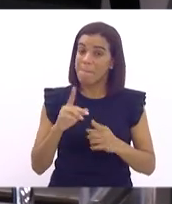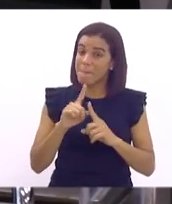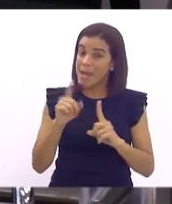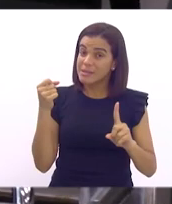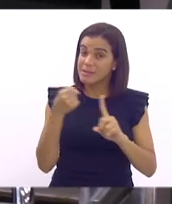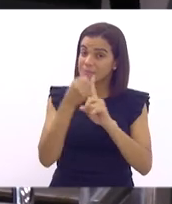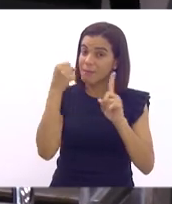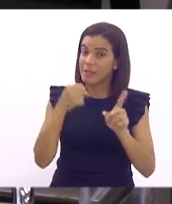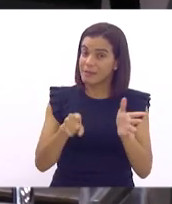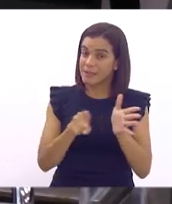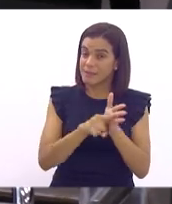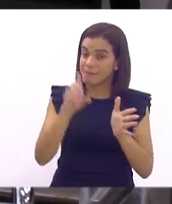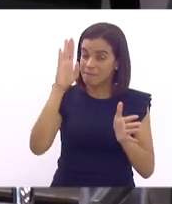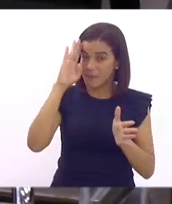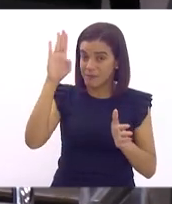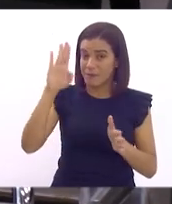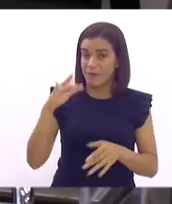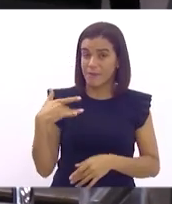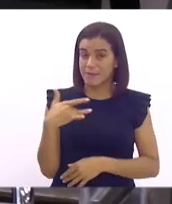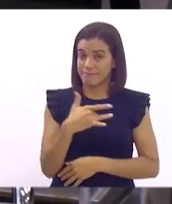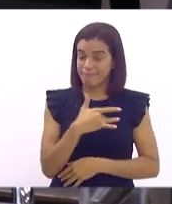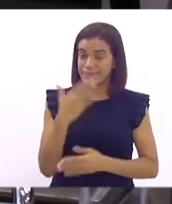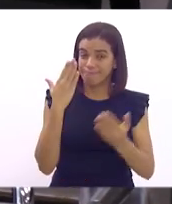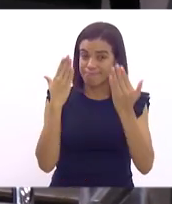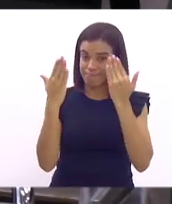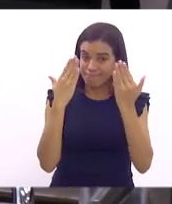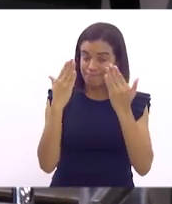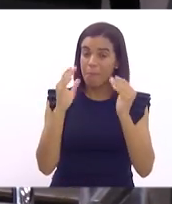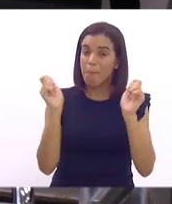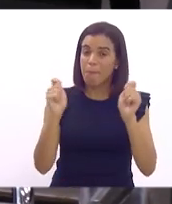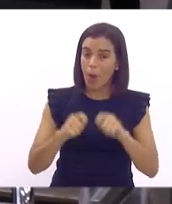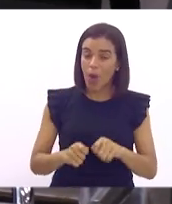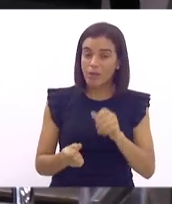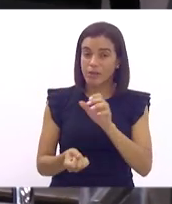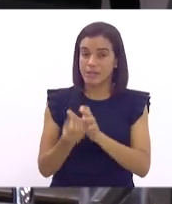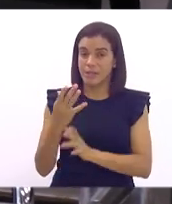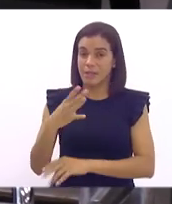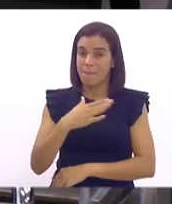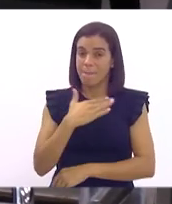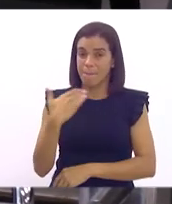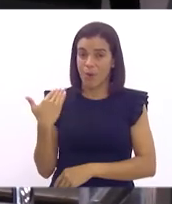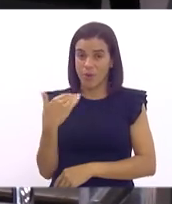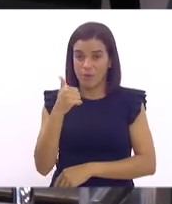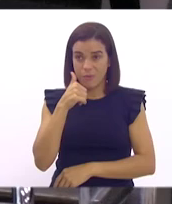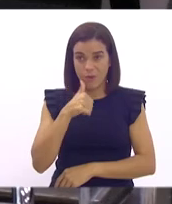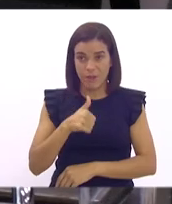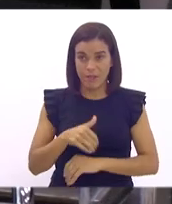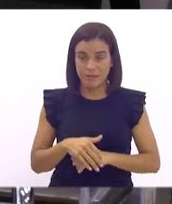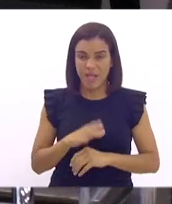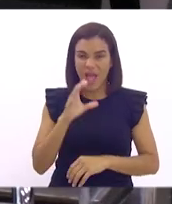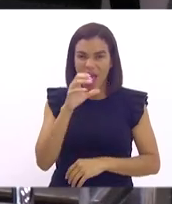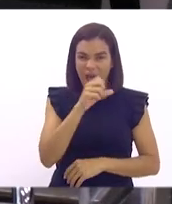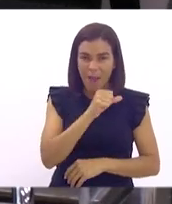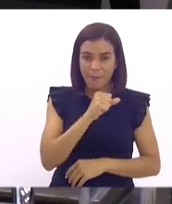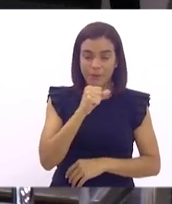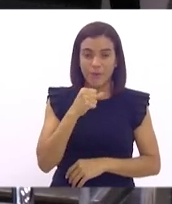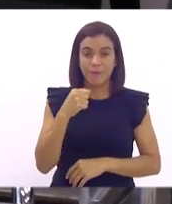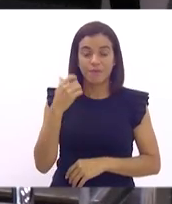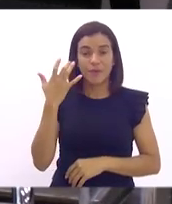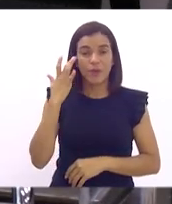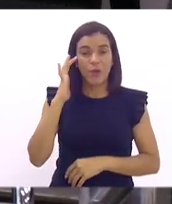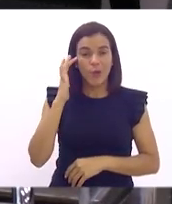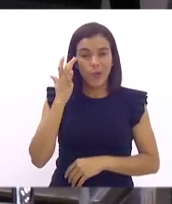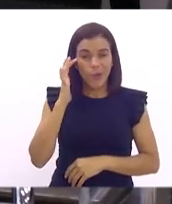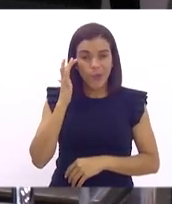negativos, principalmente na saúde, que pode resultar na morte de mulheres. É, rapidamente, doutora, eu acho que a